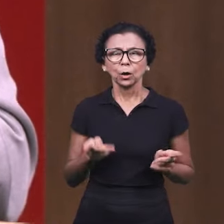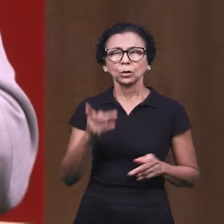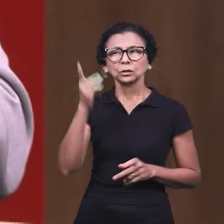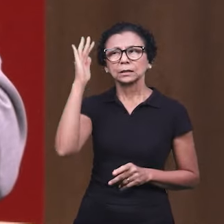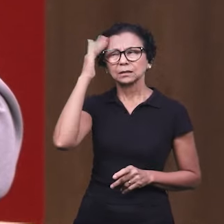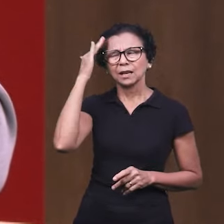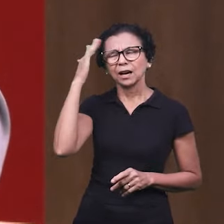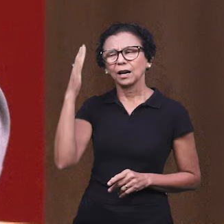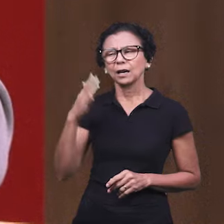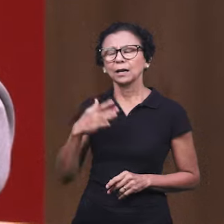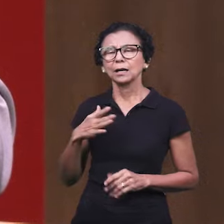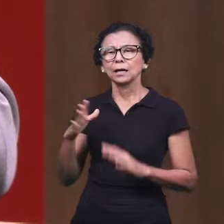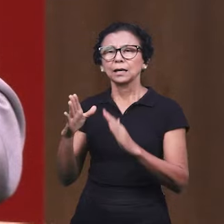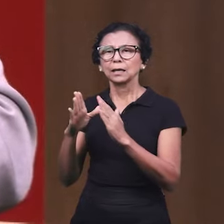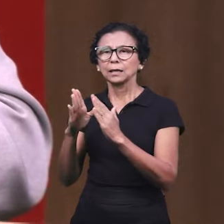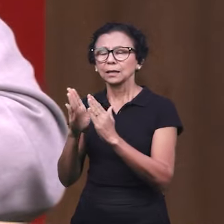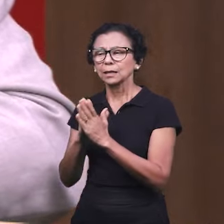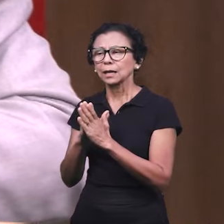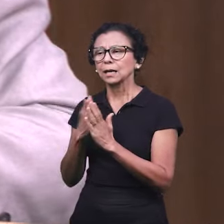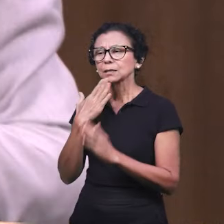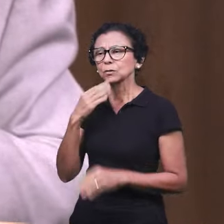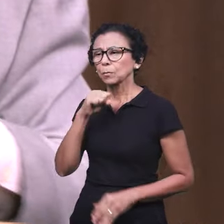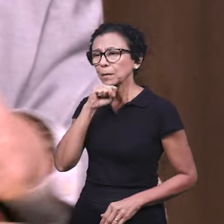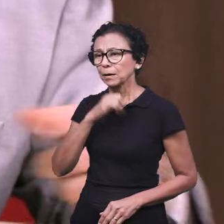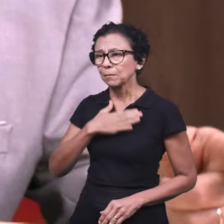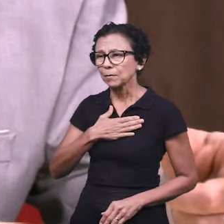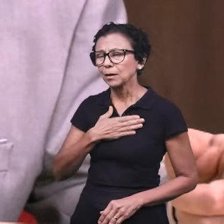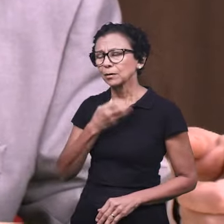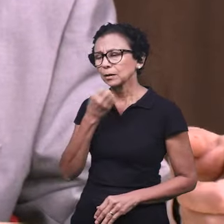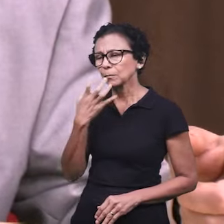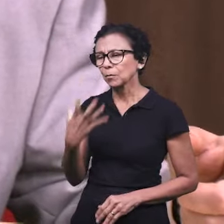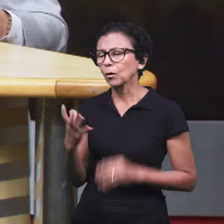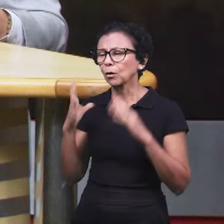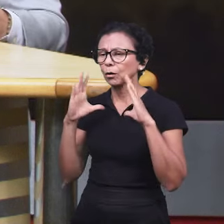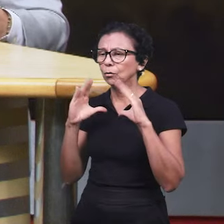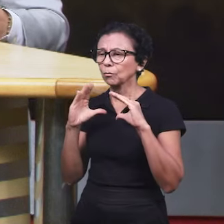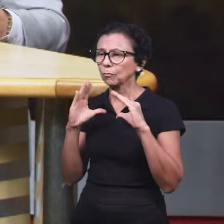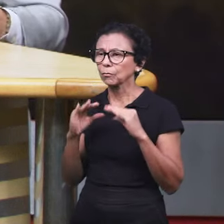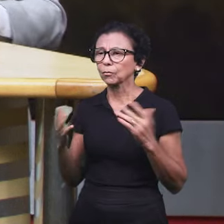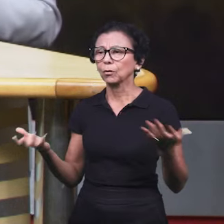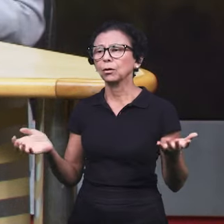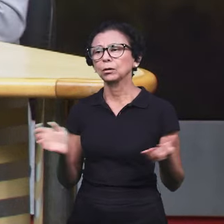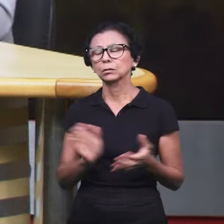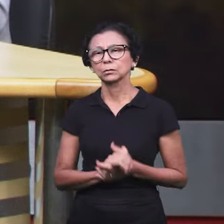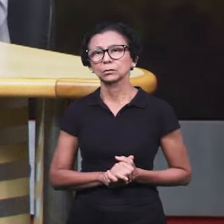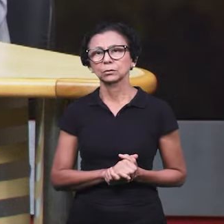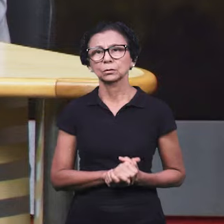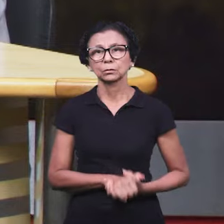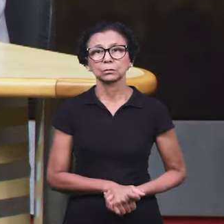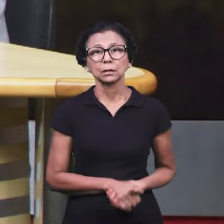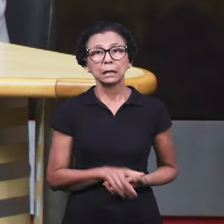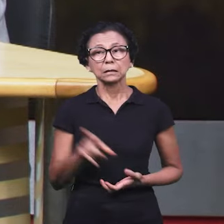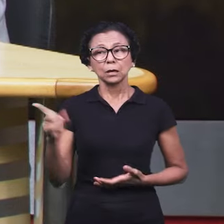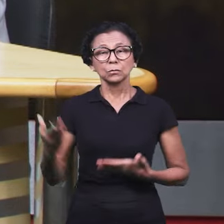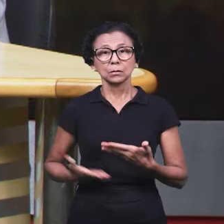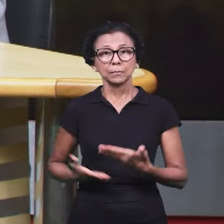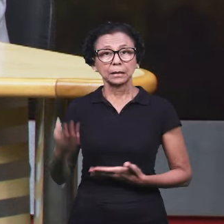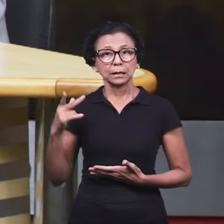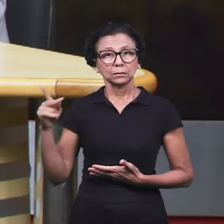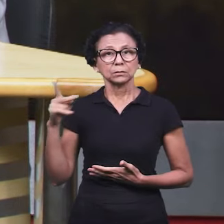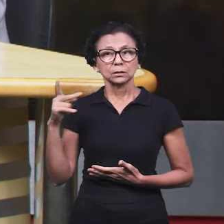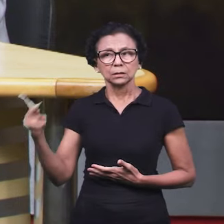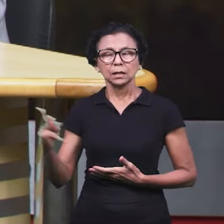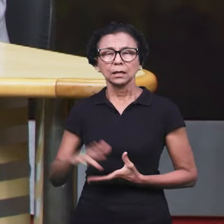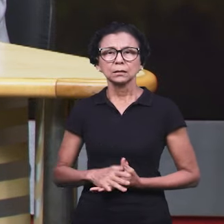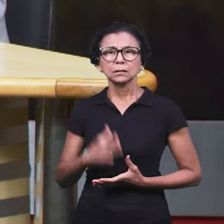pai até os jornaleiros que eram os trabalhadores de jornada ex estavam em melhor condição do que eu a ponto